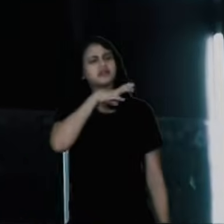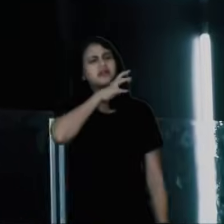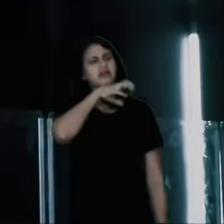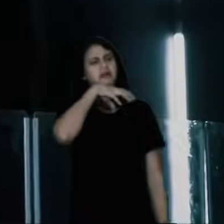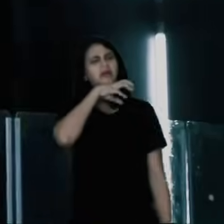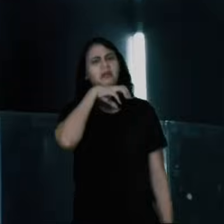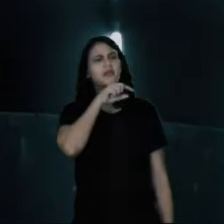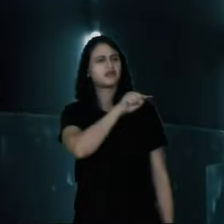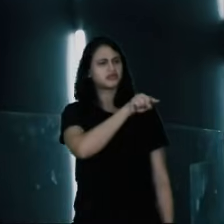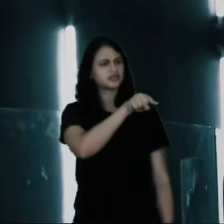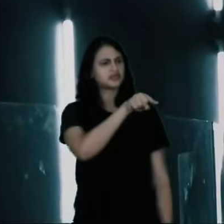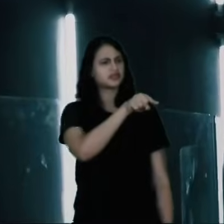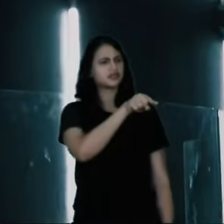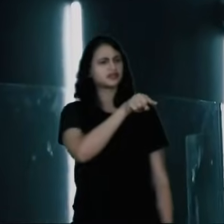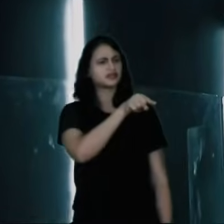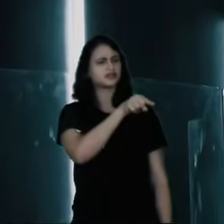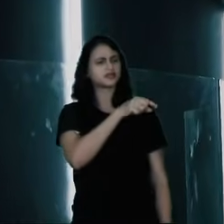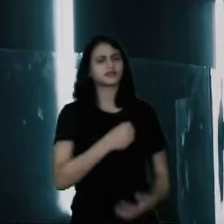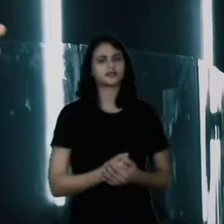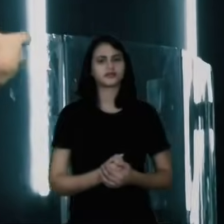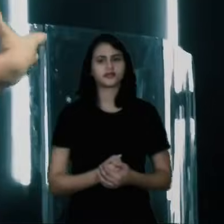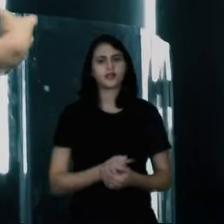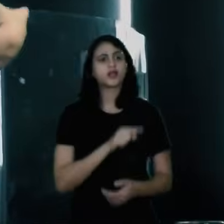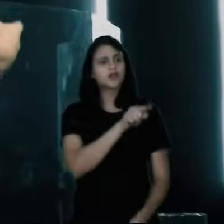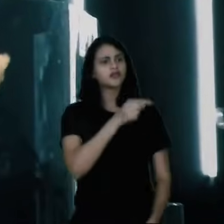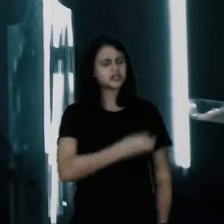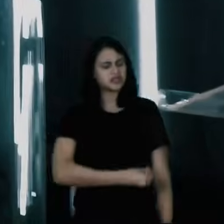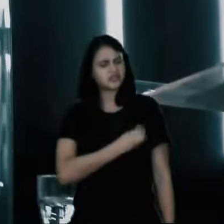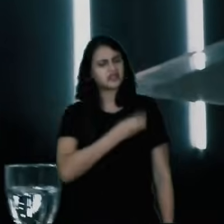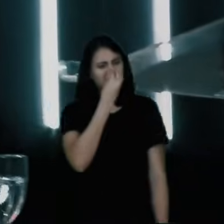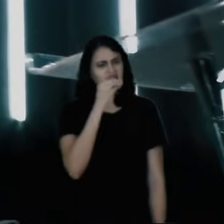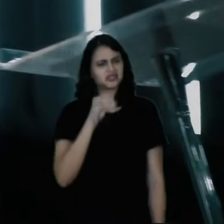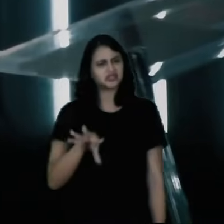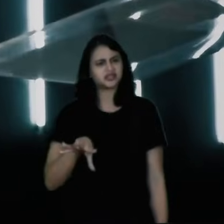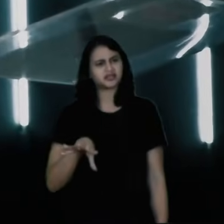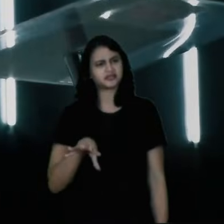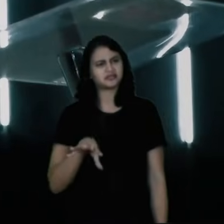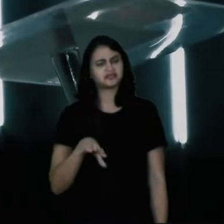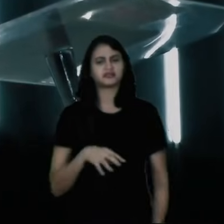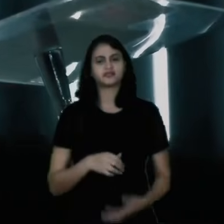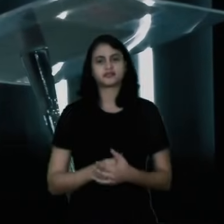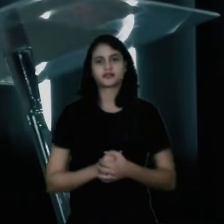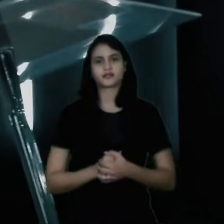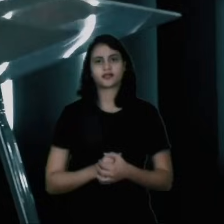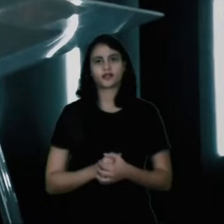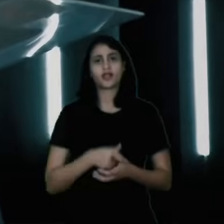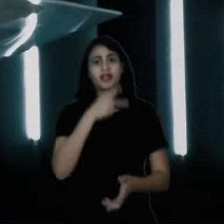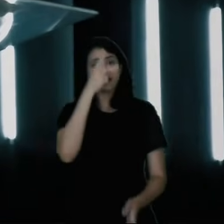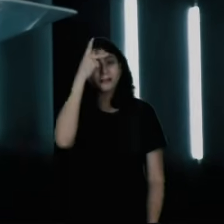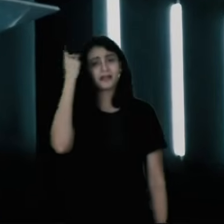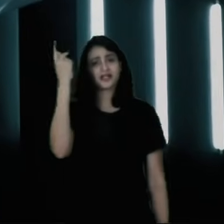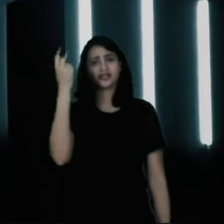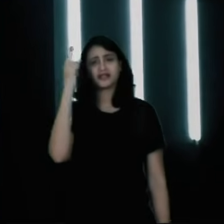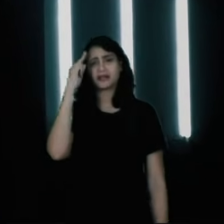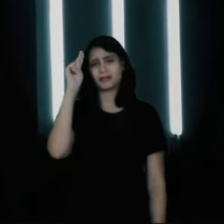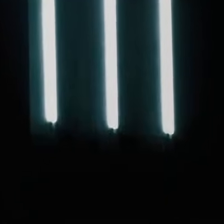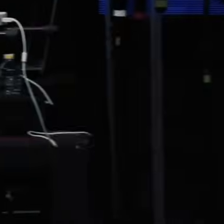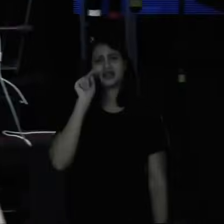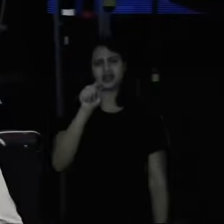ruim contra você? Você viveu a rejeição? Essa pessoa vai pensar que você vai chegar com jiraia